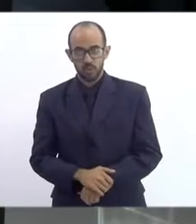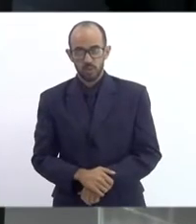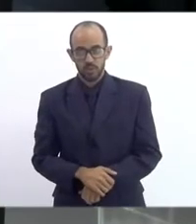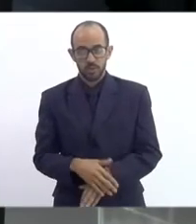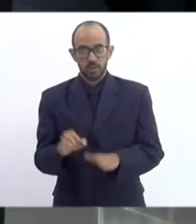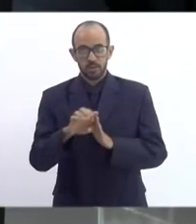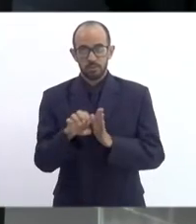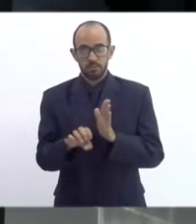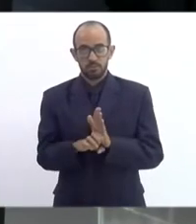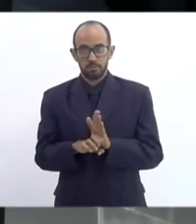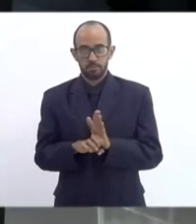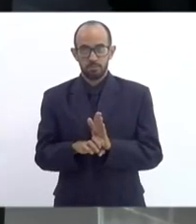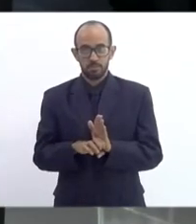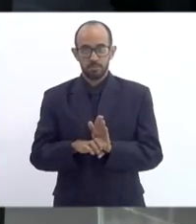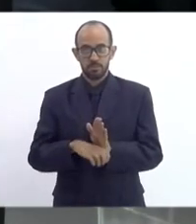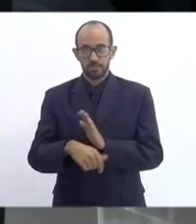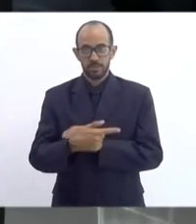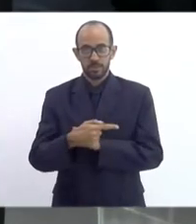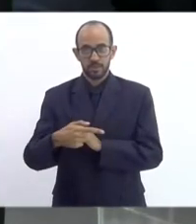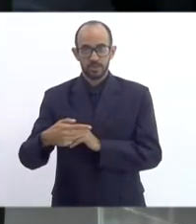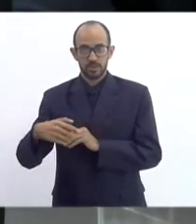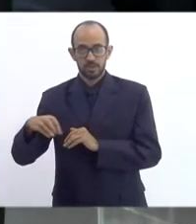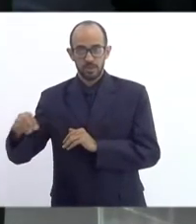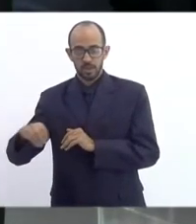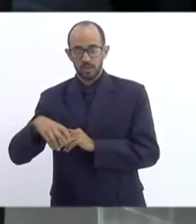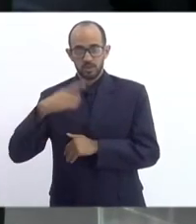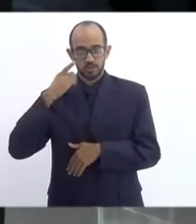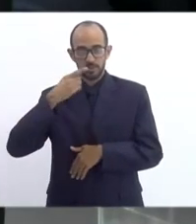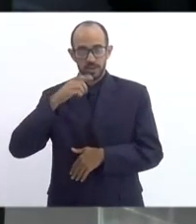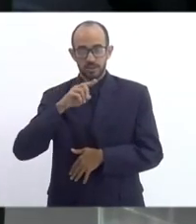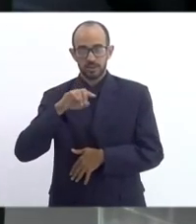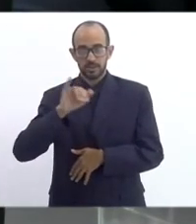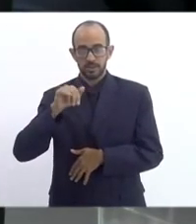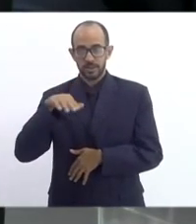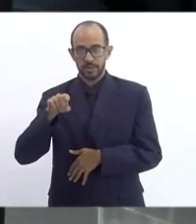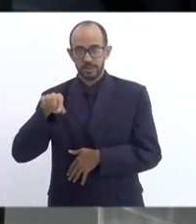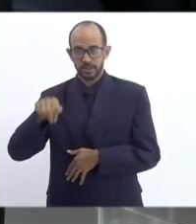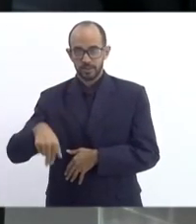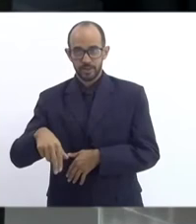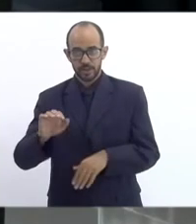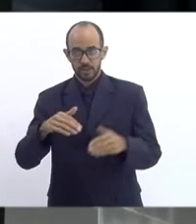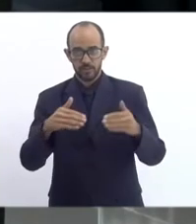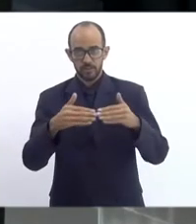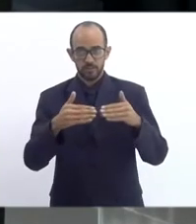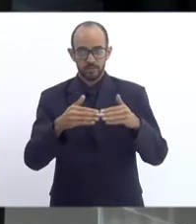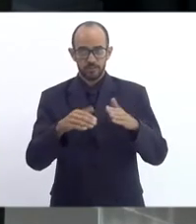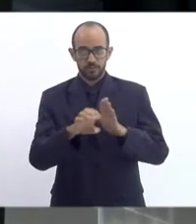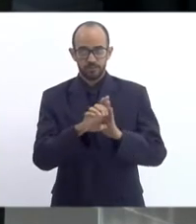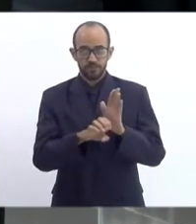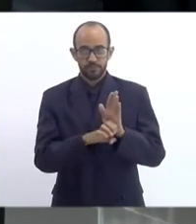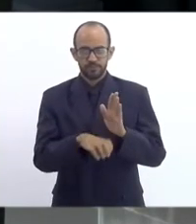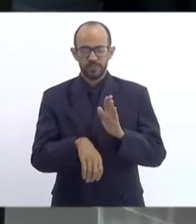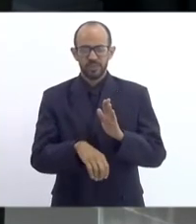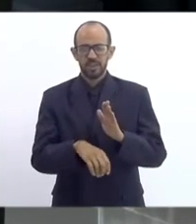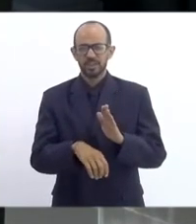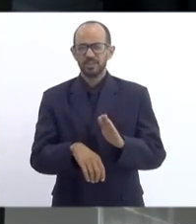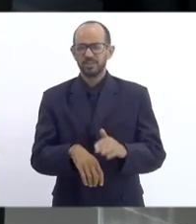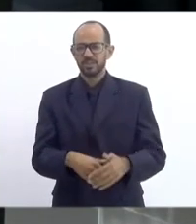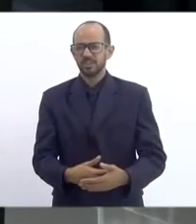de lei 1700-2016, autoria do deputado Zeidan. Parecer favorável às emendas 1, 2 e 3, contrárias às emendas 4, 5 e